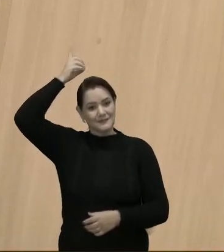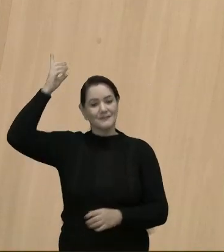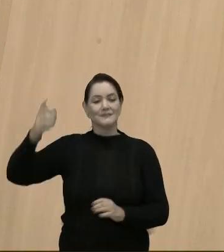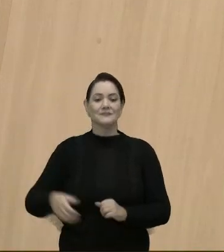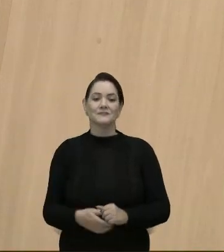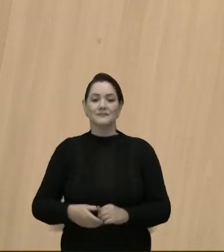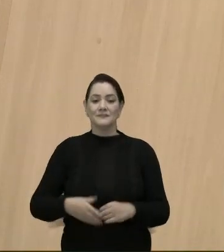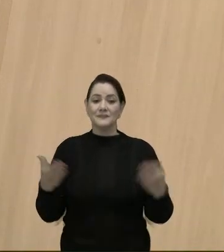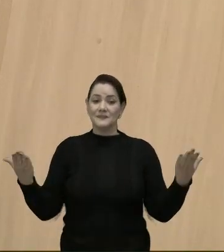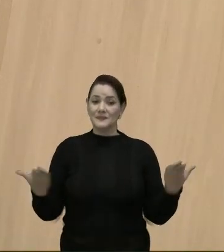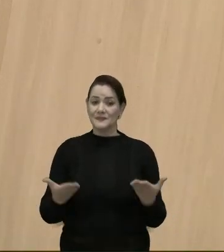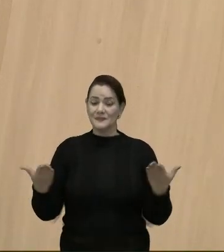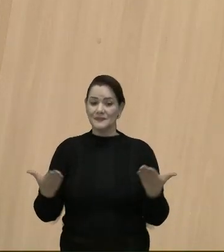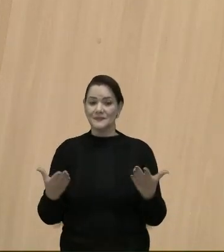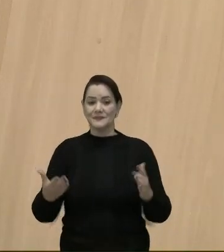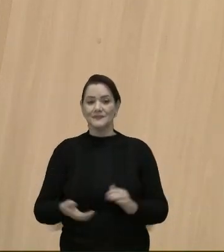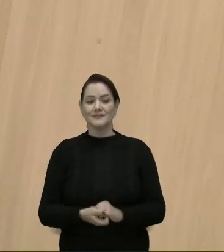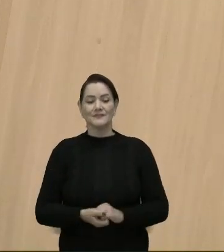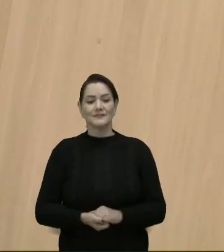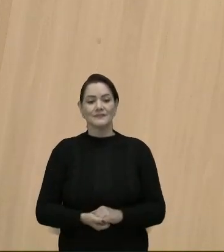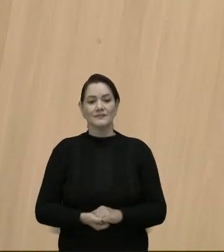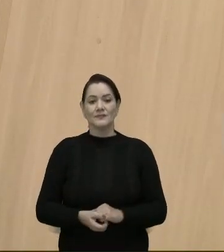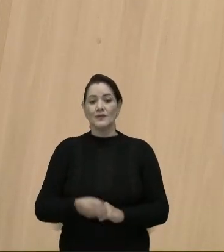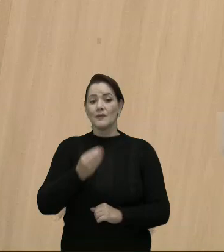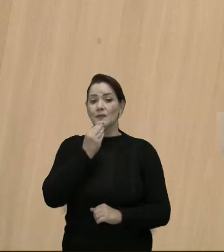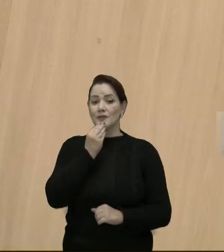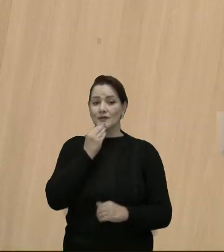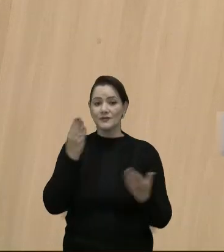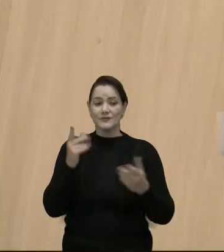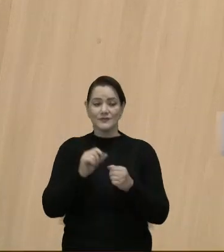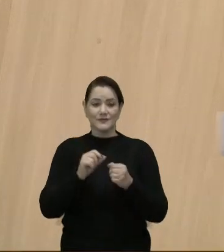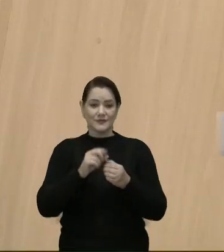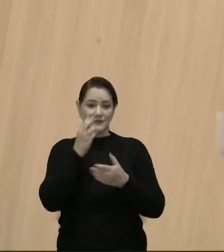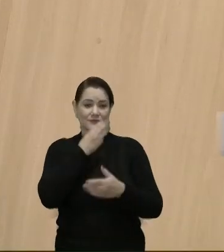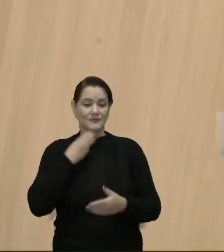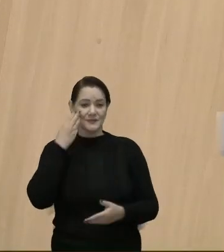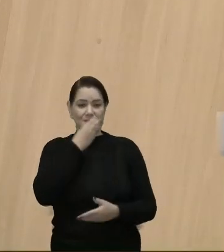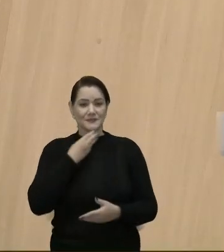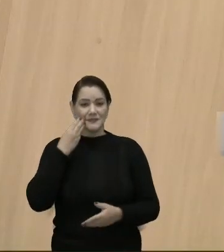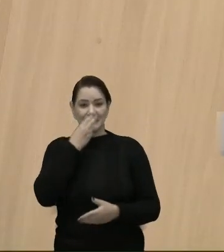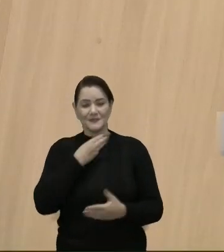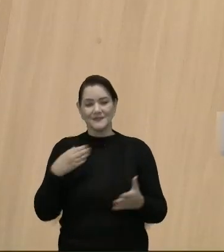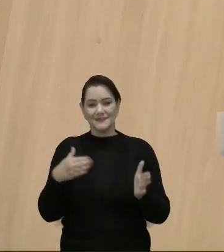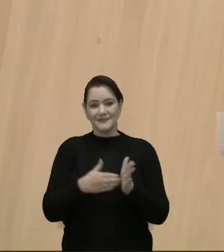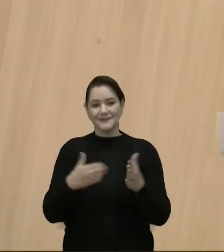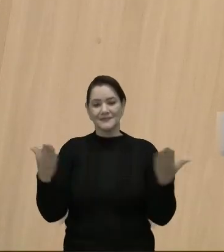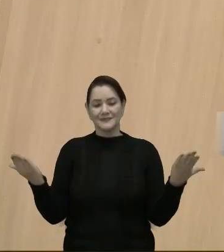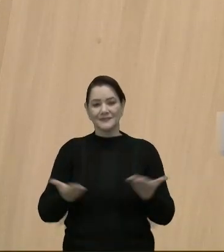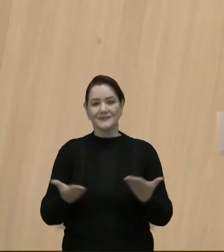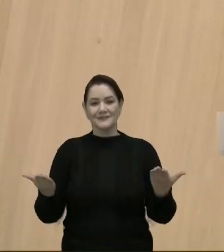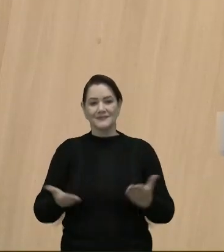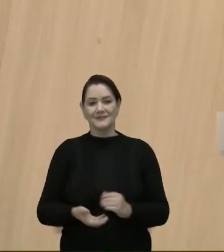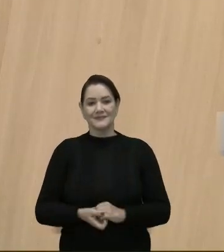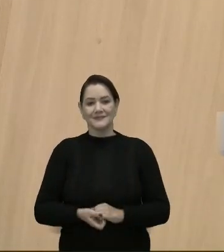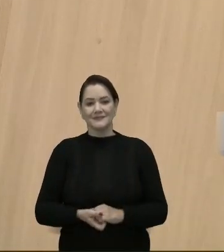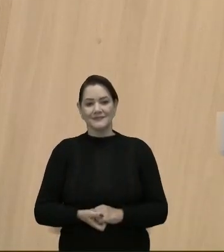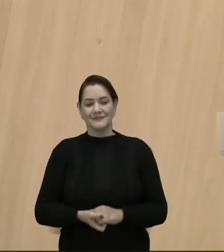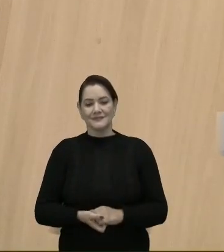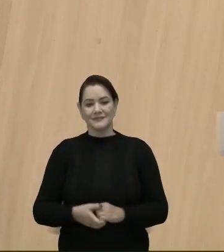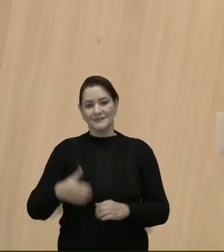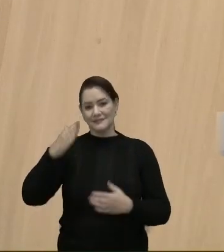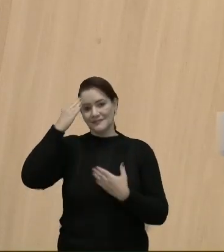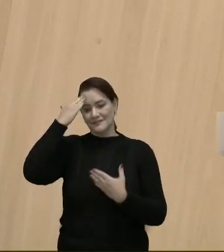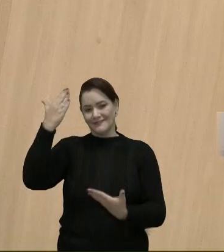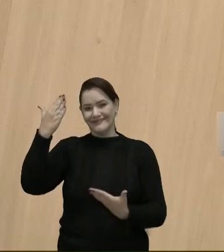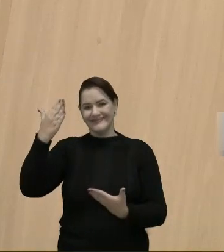essa oportunidade de fazer os doces, tudo o que eu fiz até hoje, né? Agradeço,